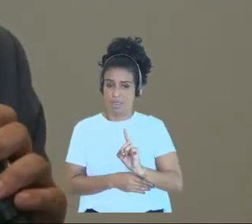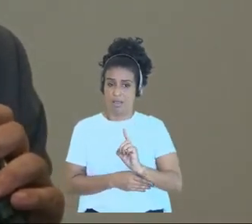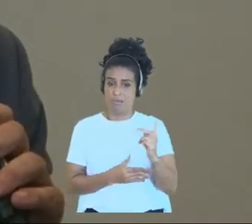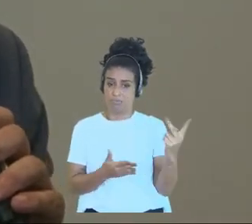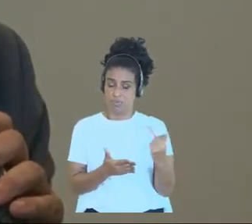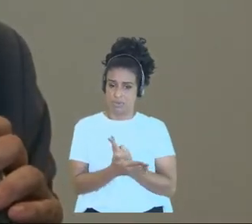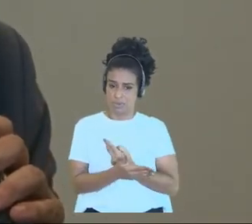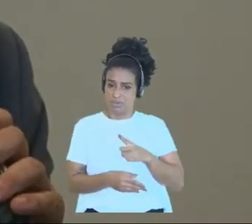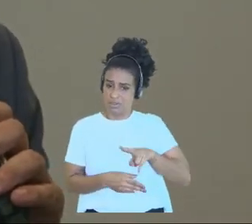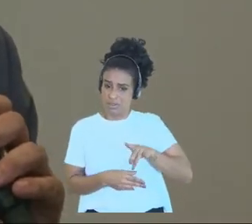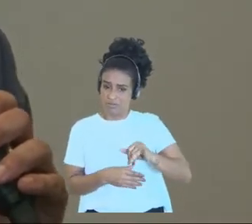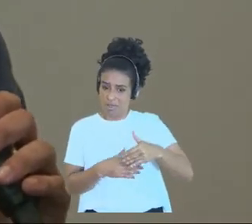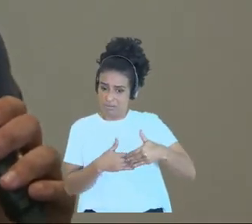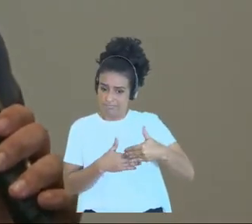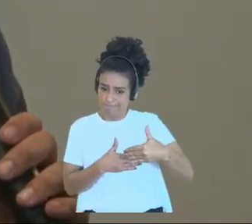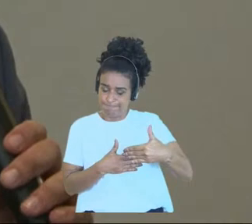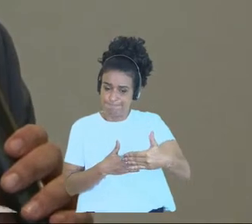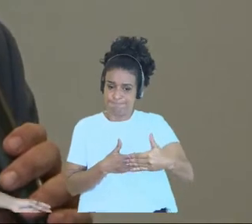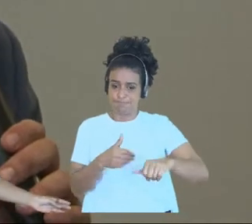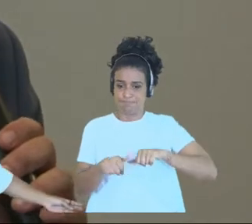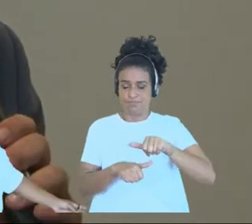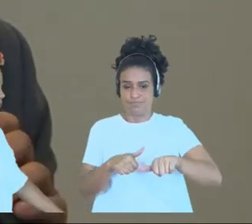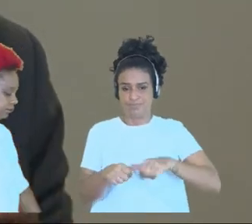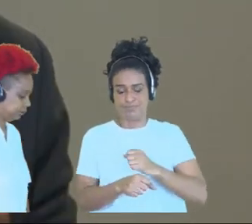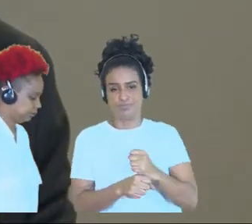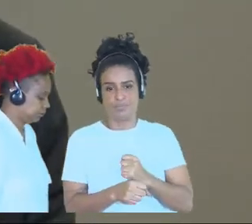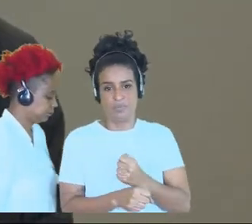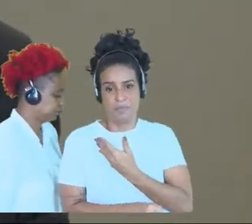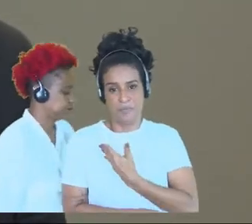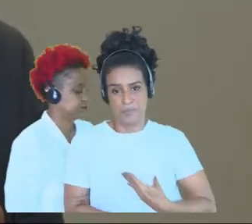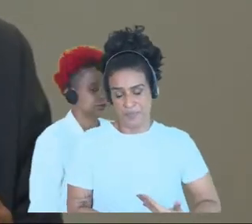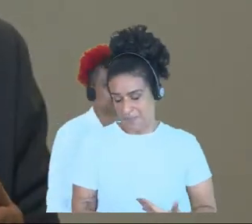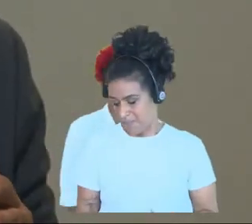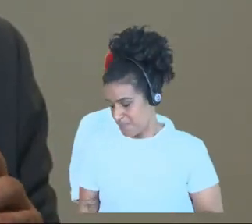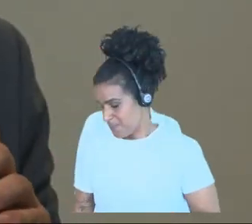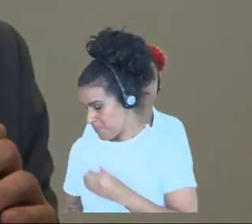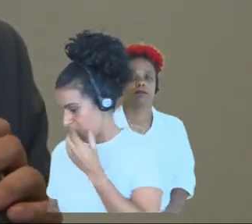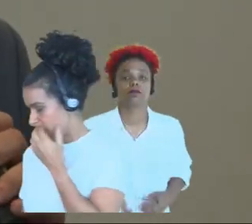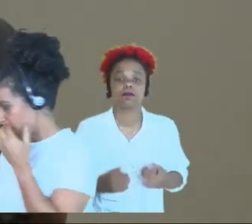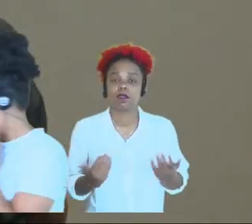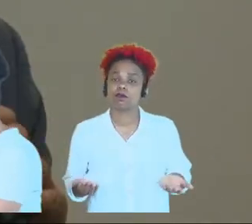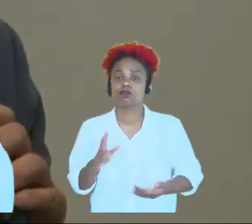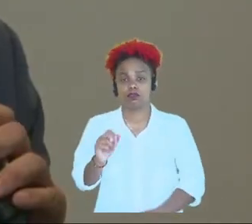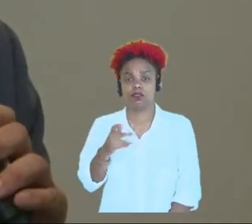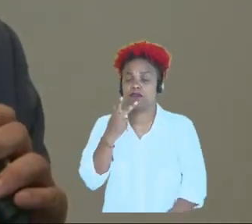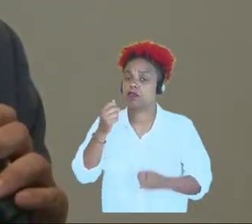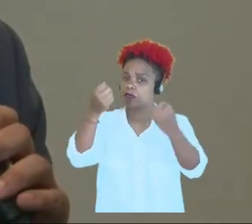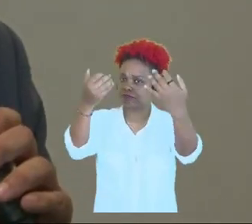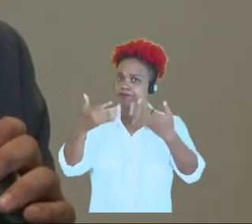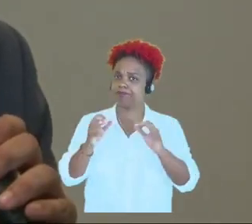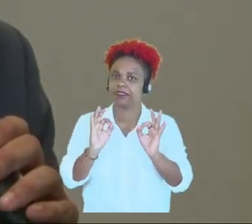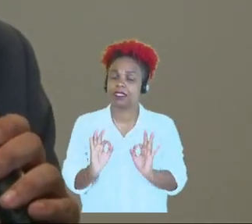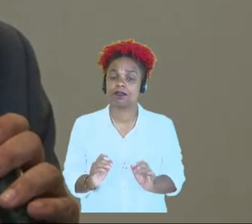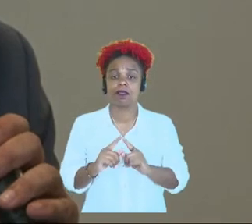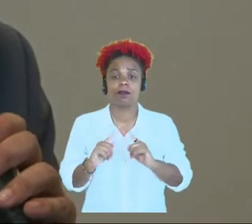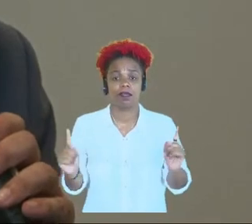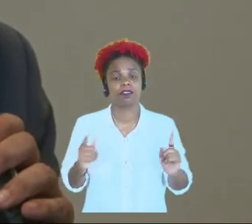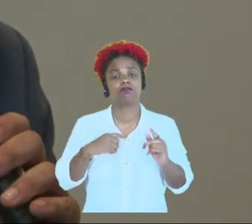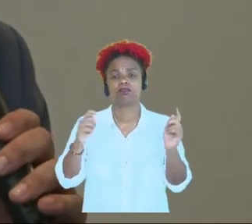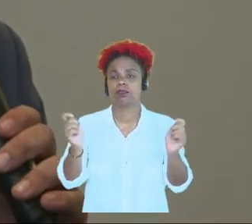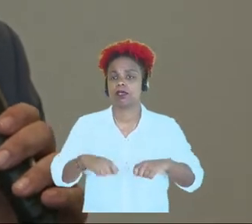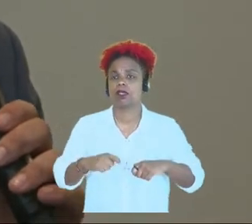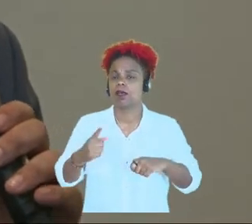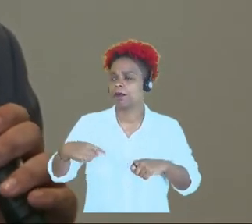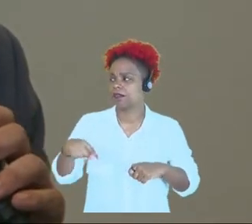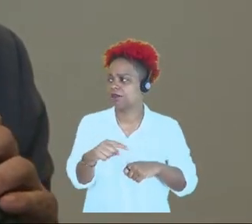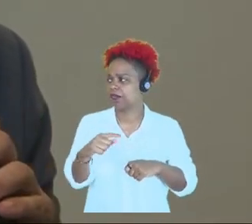acontecer ao longo da transição, ao longo dos primeiros anos de governo, talvez do governo inteiro, como a Juliana falou. Mas a possibilidade de